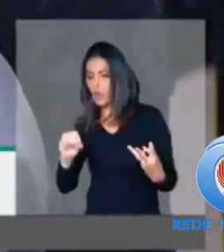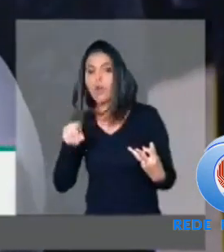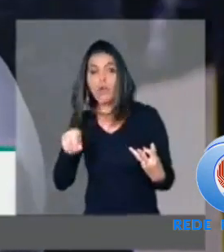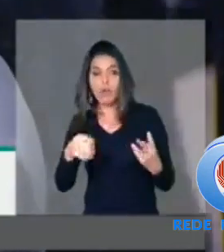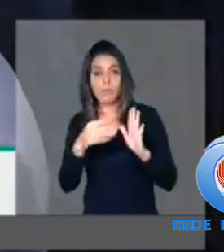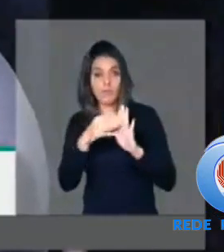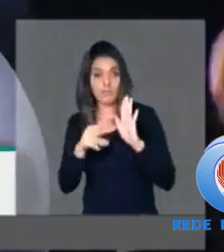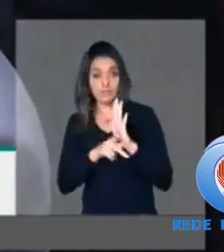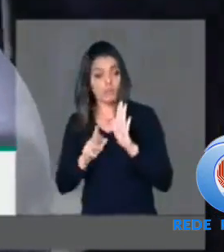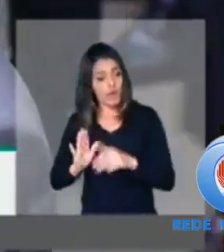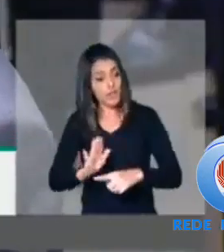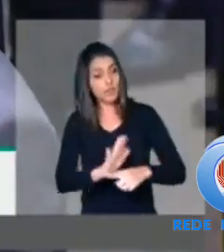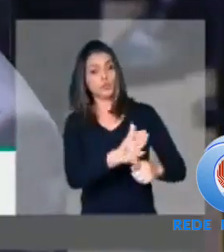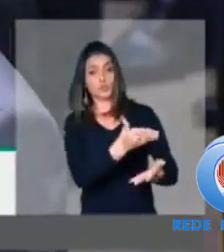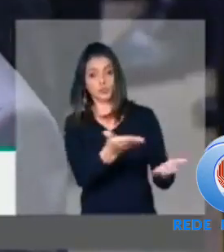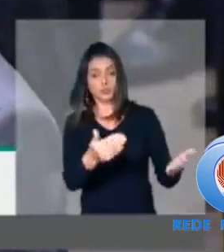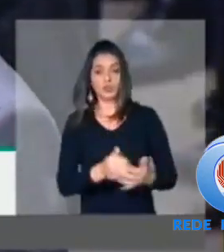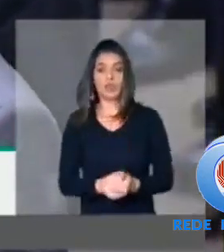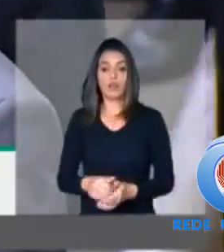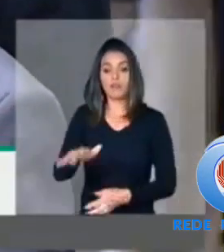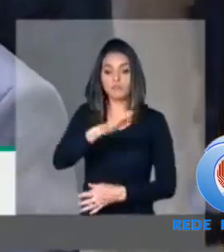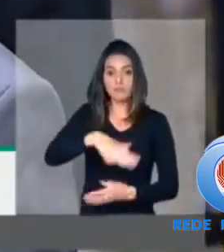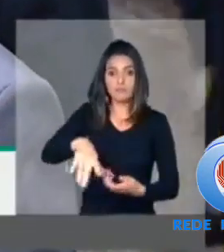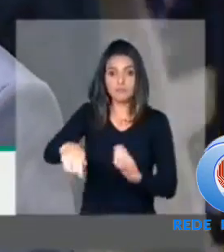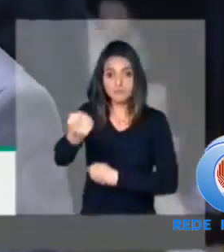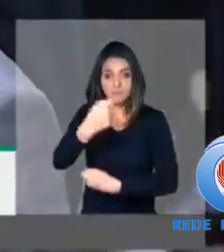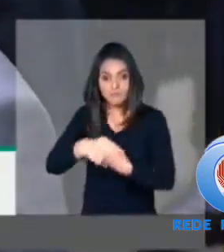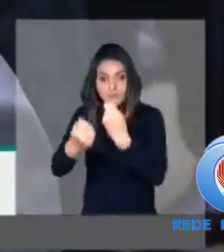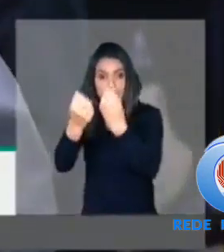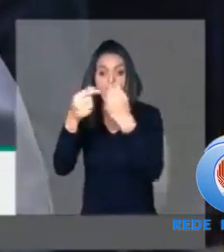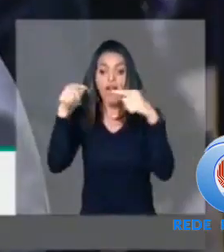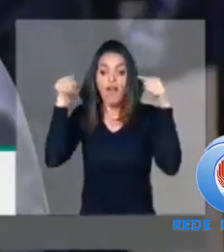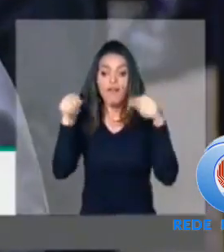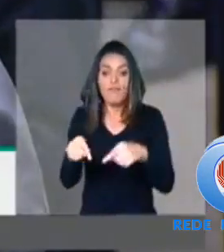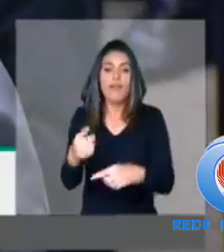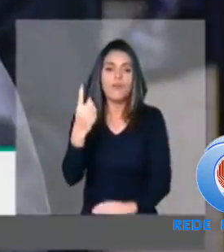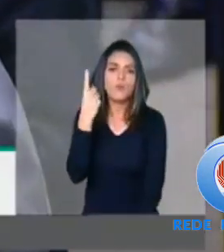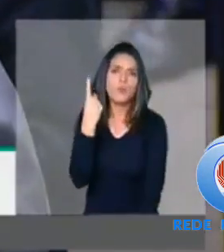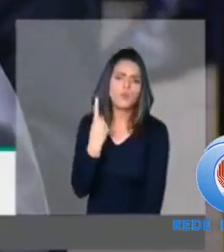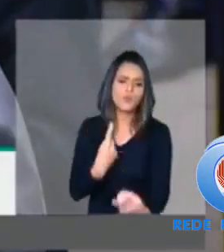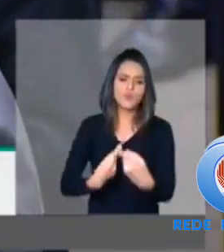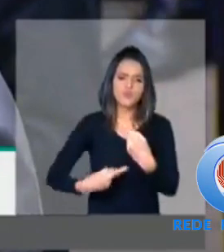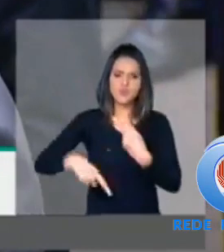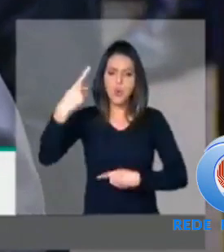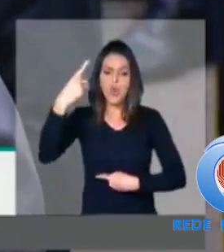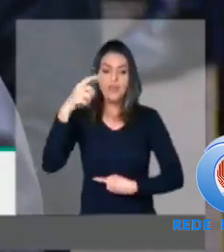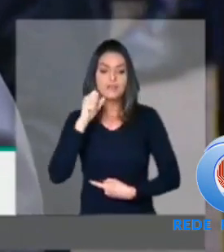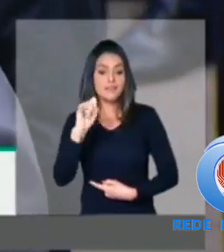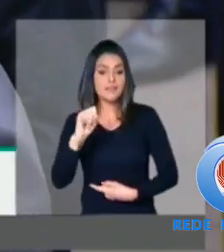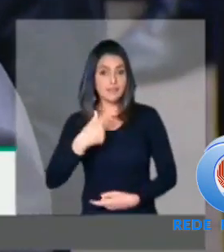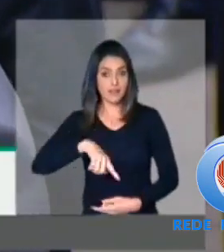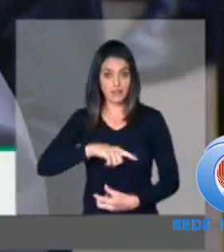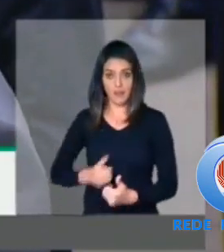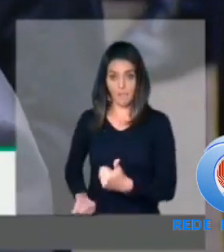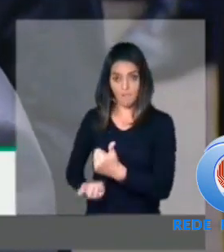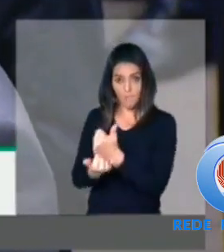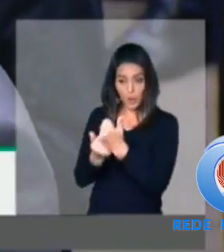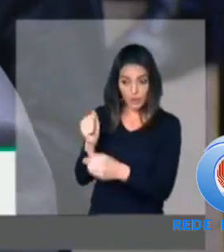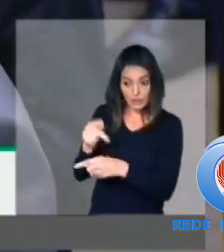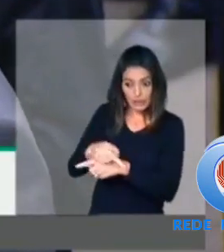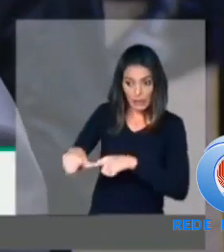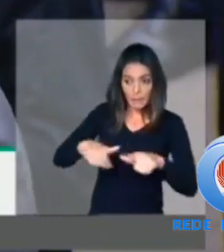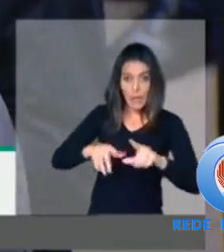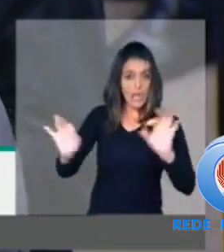setor produtivo, senhor presidente, é a casa da moeda do nosso país. Sem o apoio ao setor produtivo, sem o